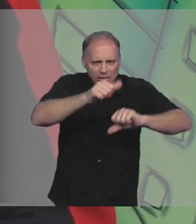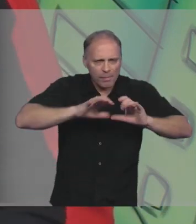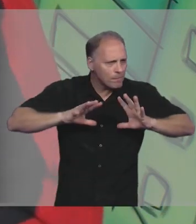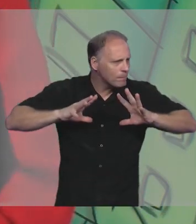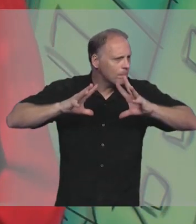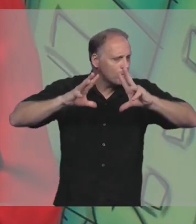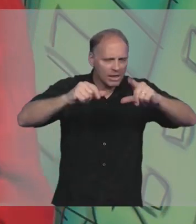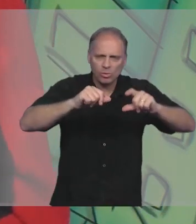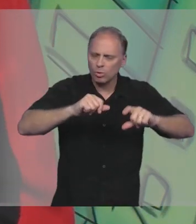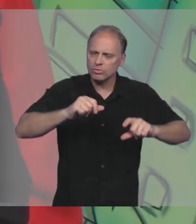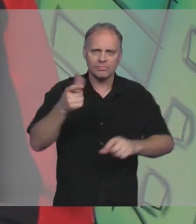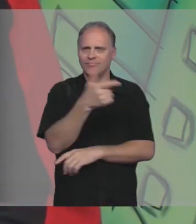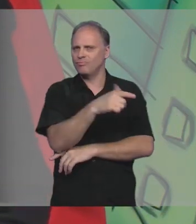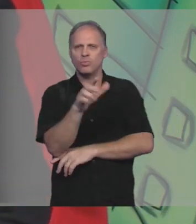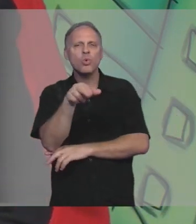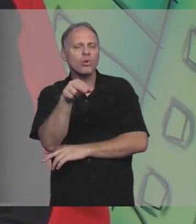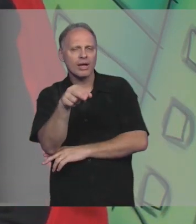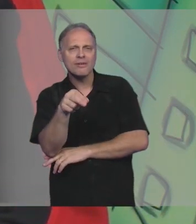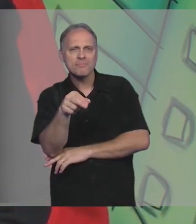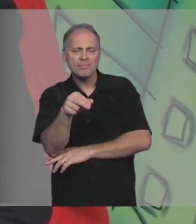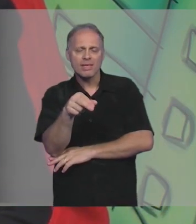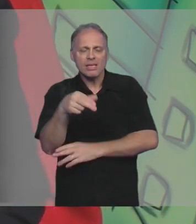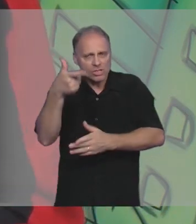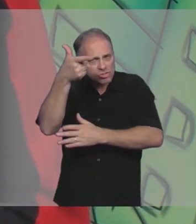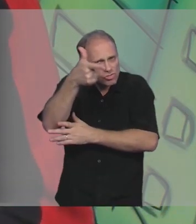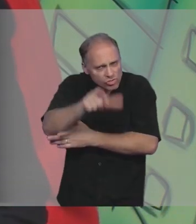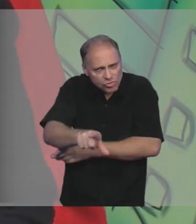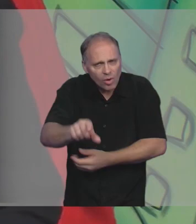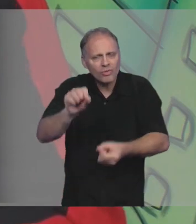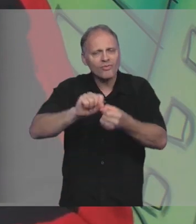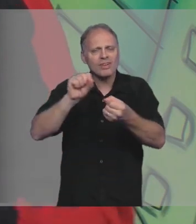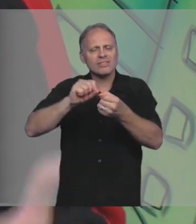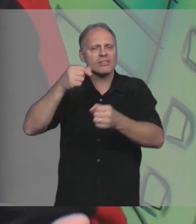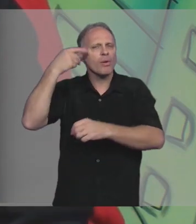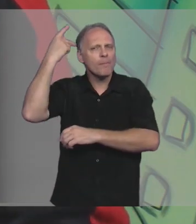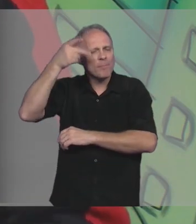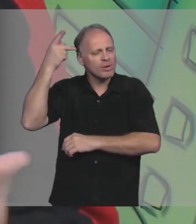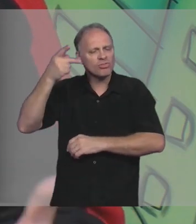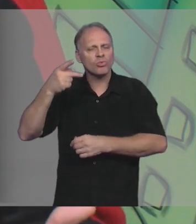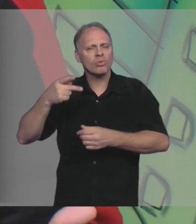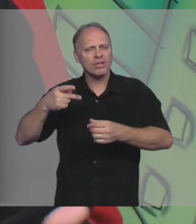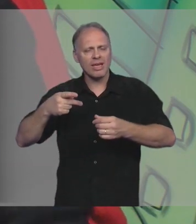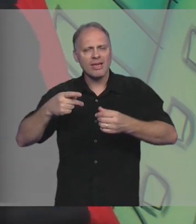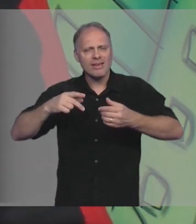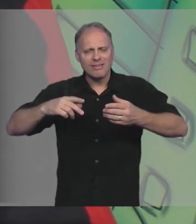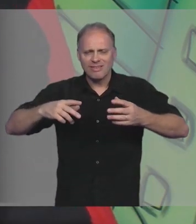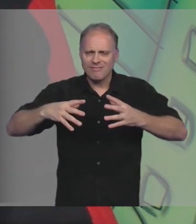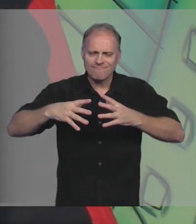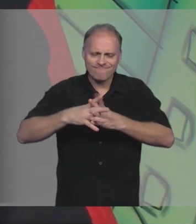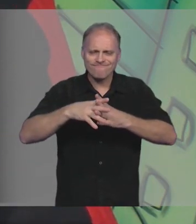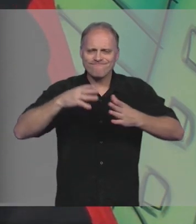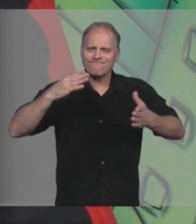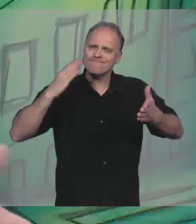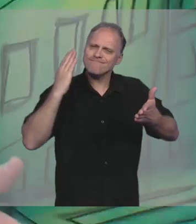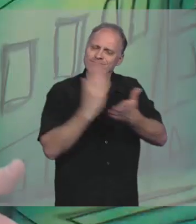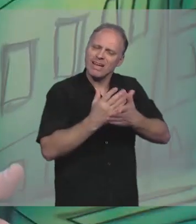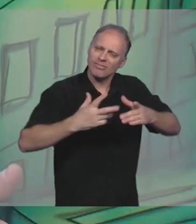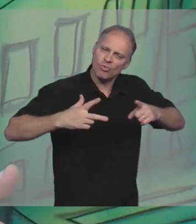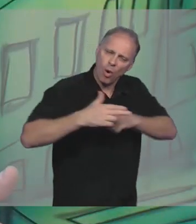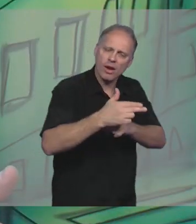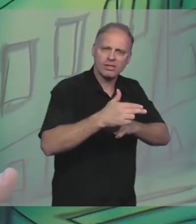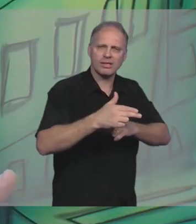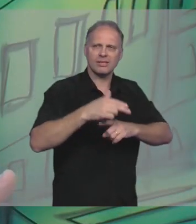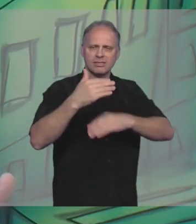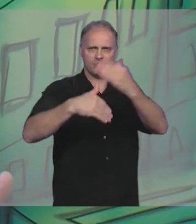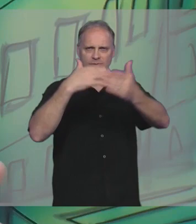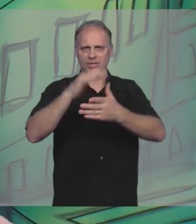todos. E estamos, de novo, praticando políticas que restringam essa massificação. A massificação da educação é muito breve, de 50